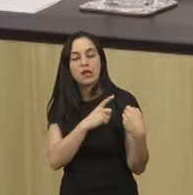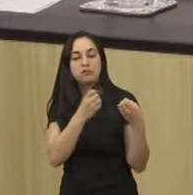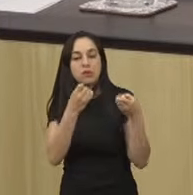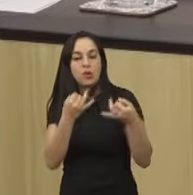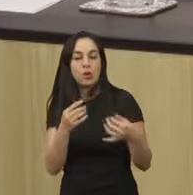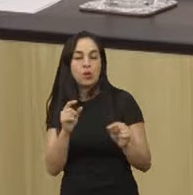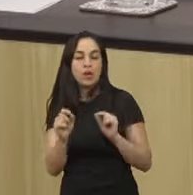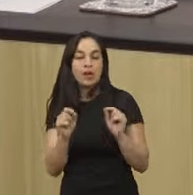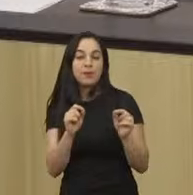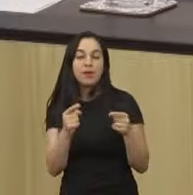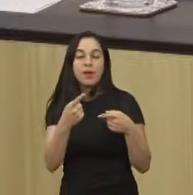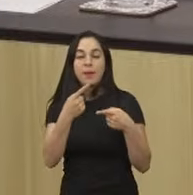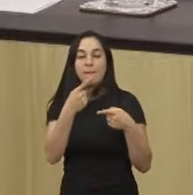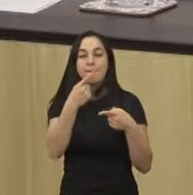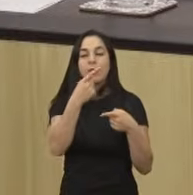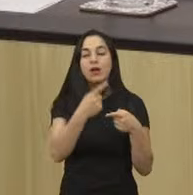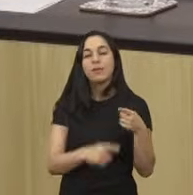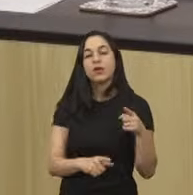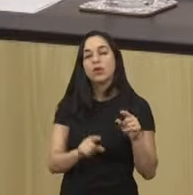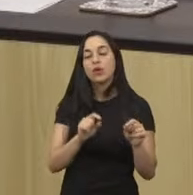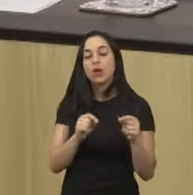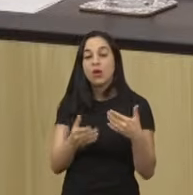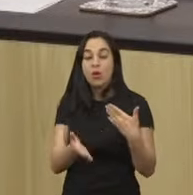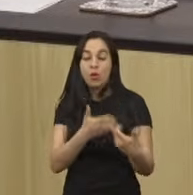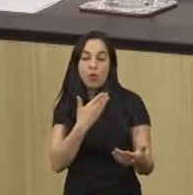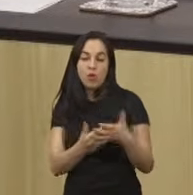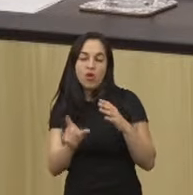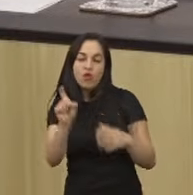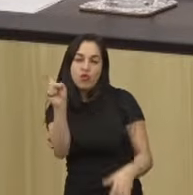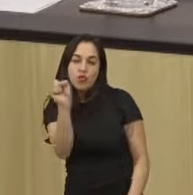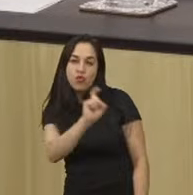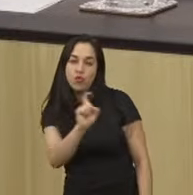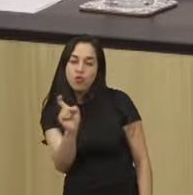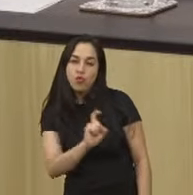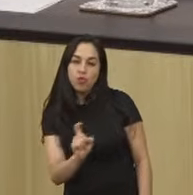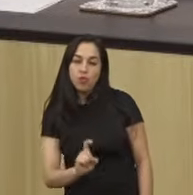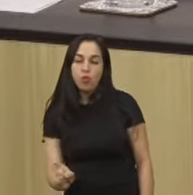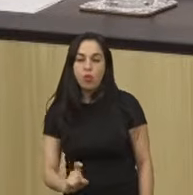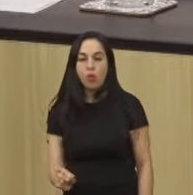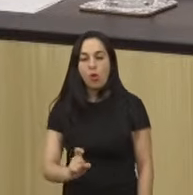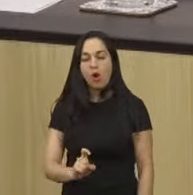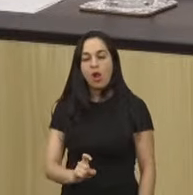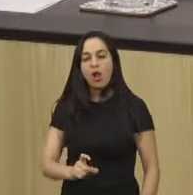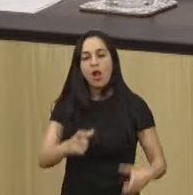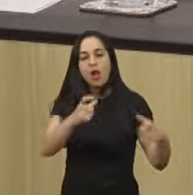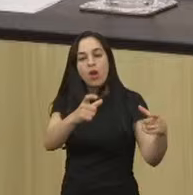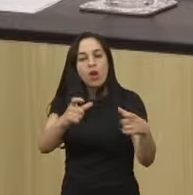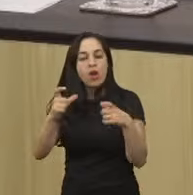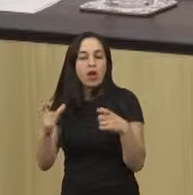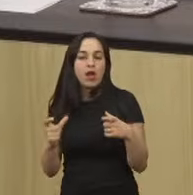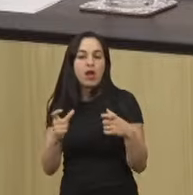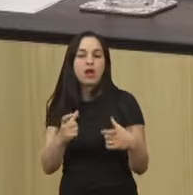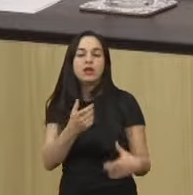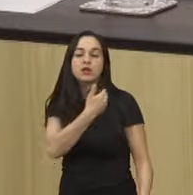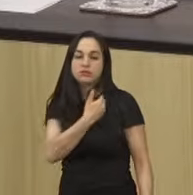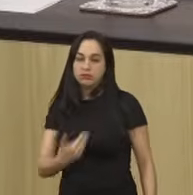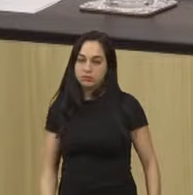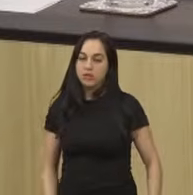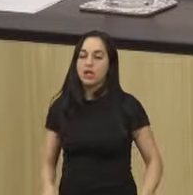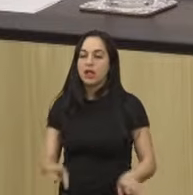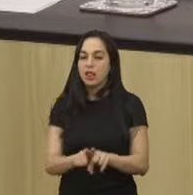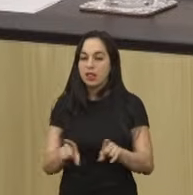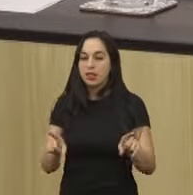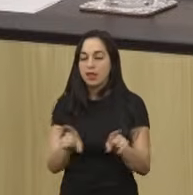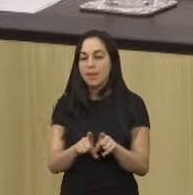fica proibida a inserção de qualquer tipo de pichação em bens, móveis e imóveis públicos e particulares do